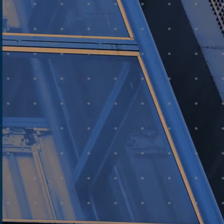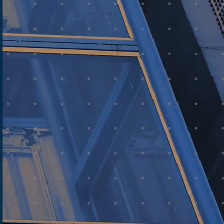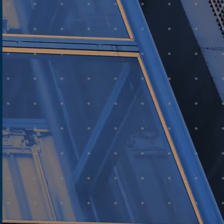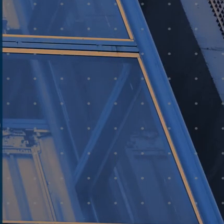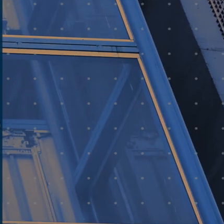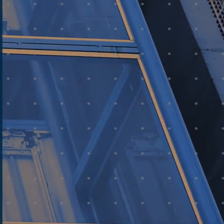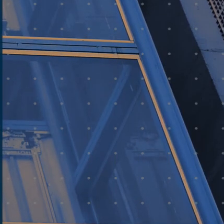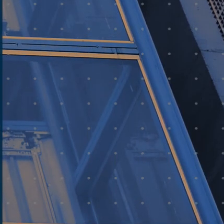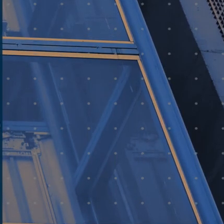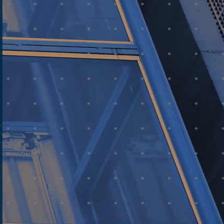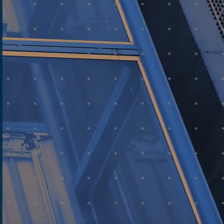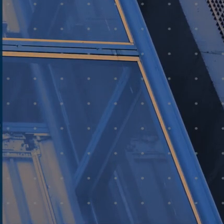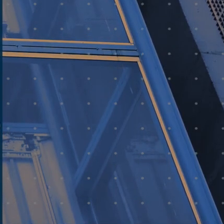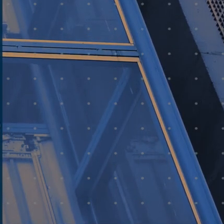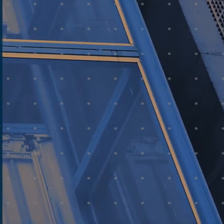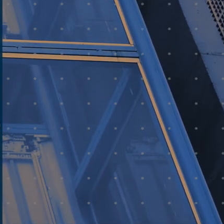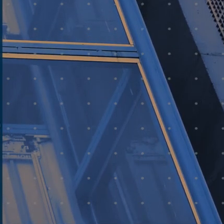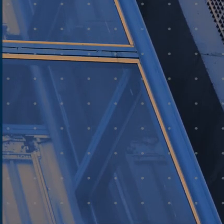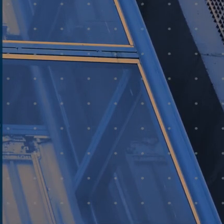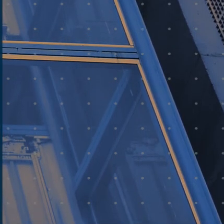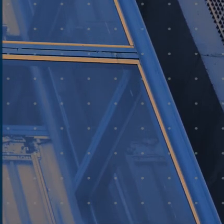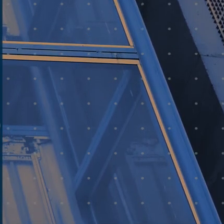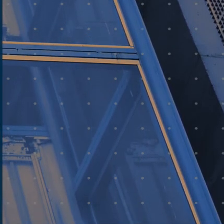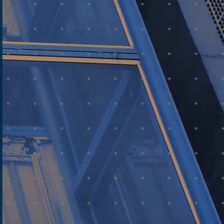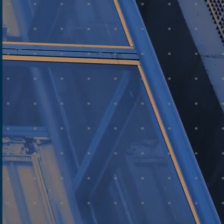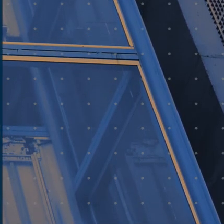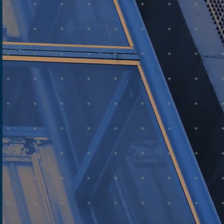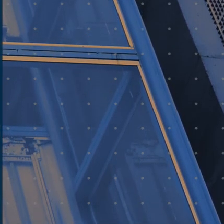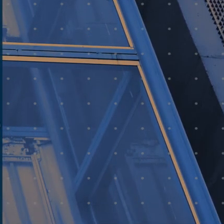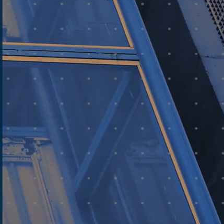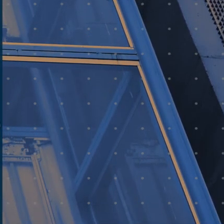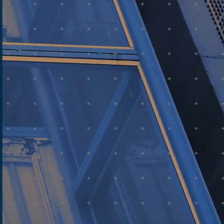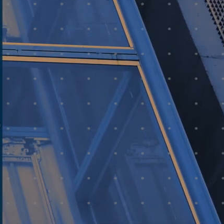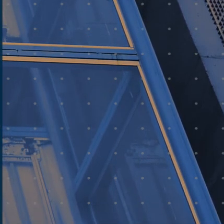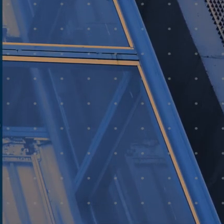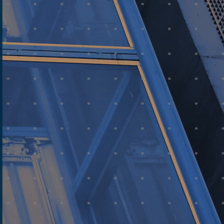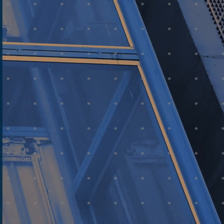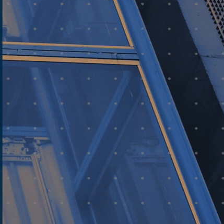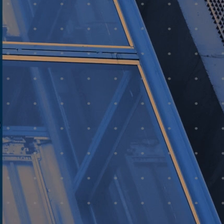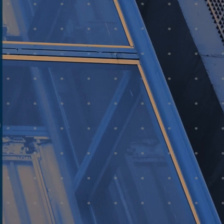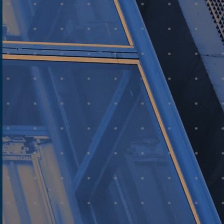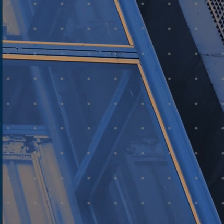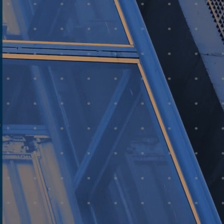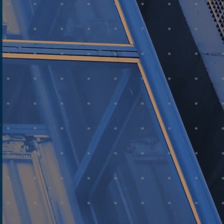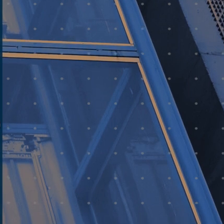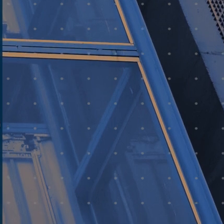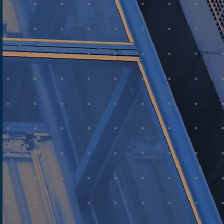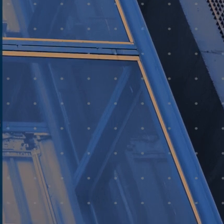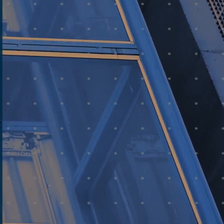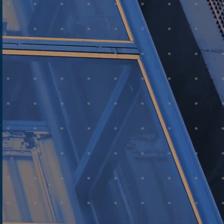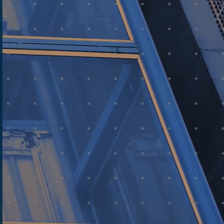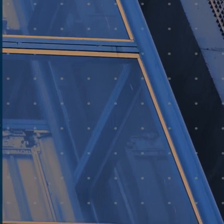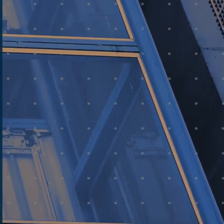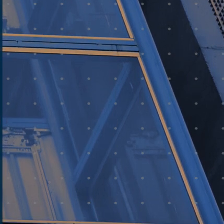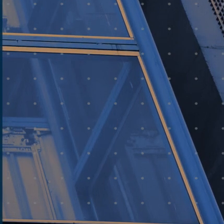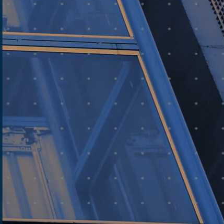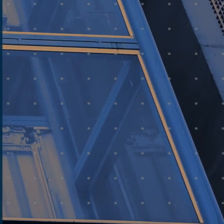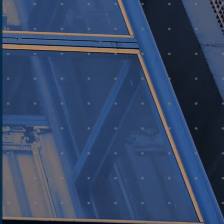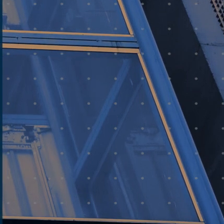de bar, almoxarife, analista de recursos humanos, armador de estrutura de concreto